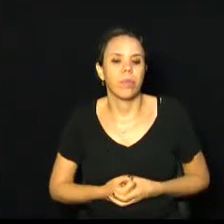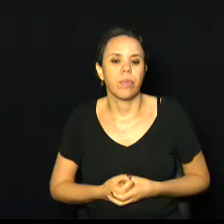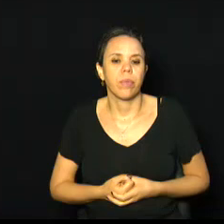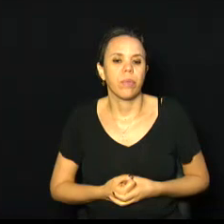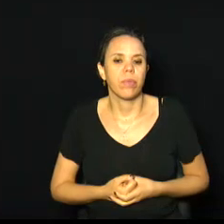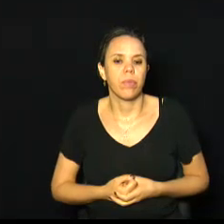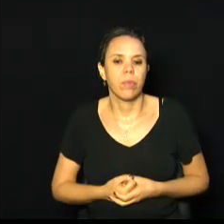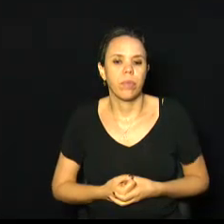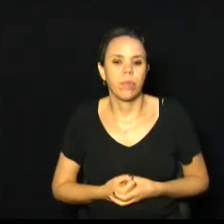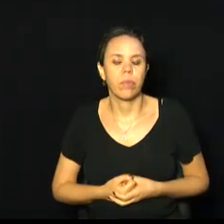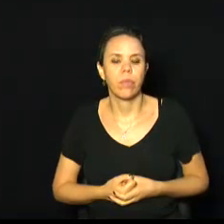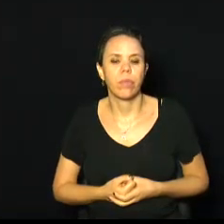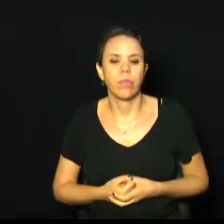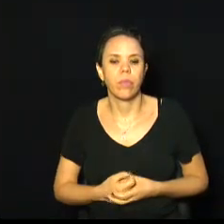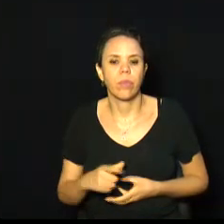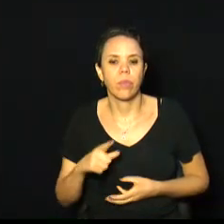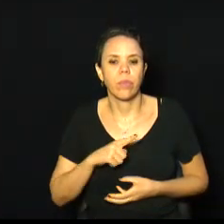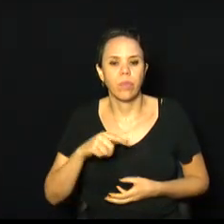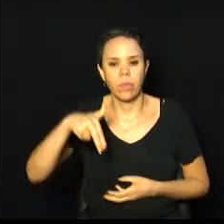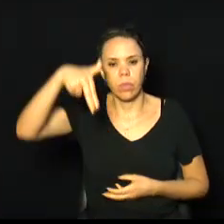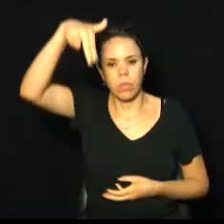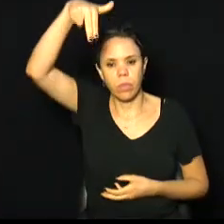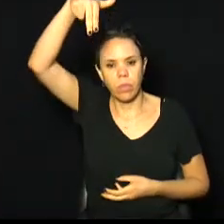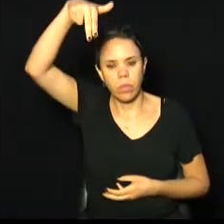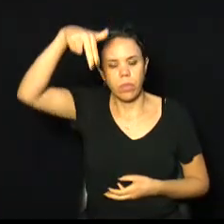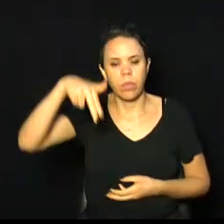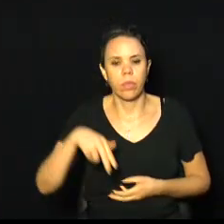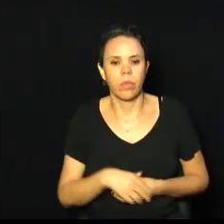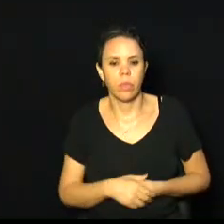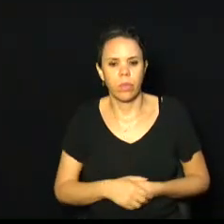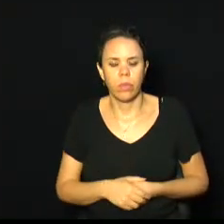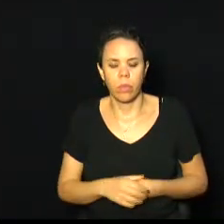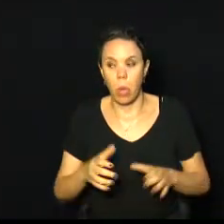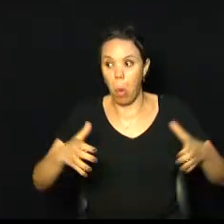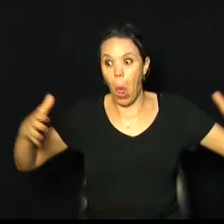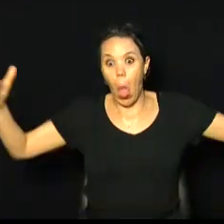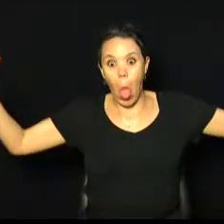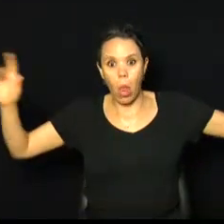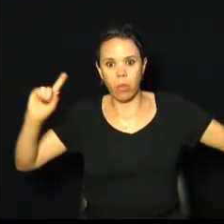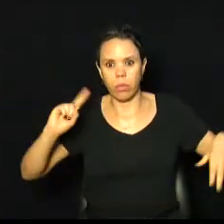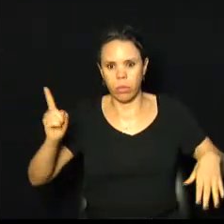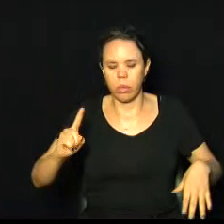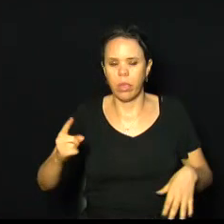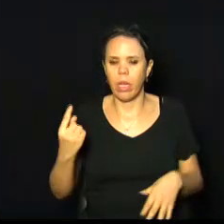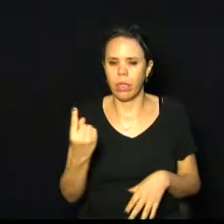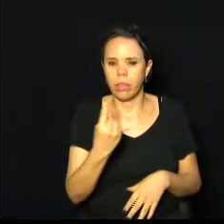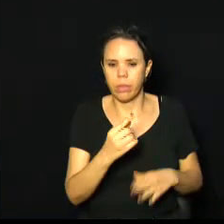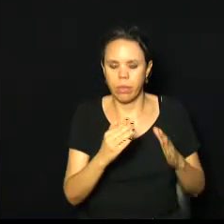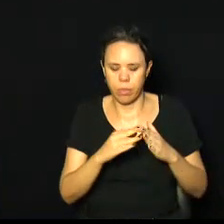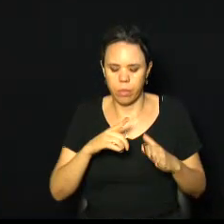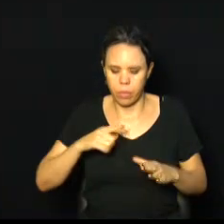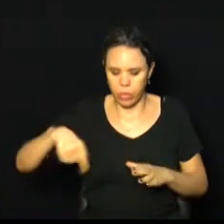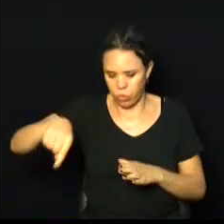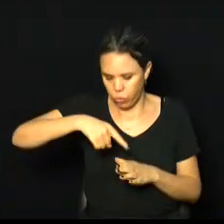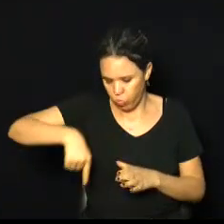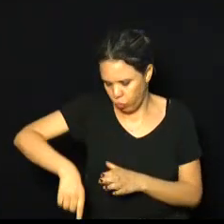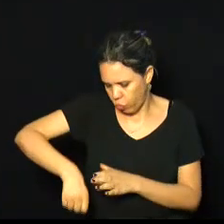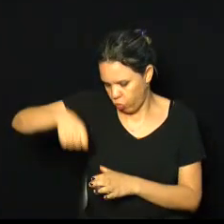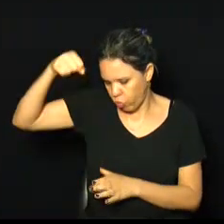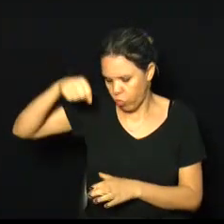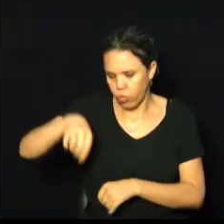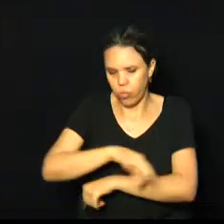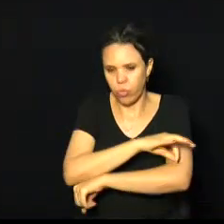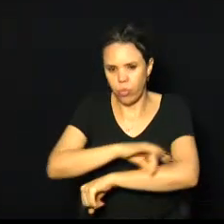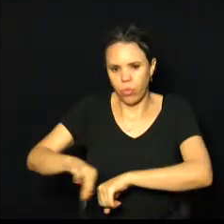cisterna, aquilo que tem no Nordeste, não naquelas dimensões, mas temos que chamar os arquitetos, temos que chamar